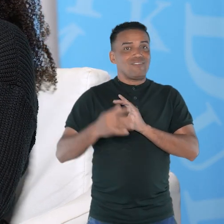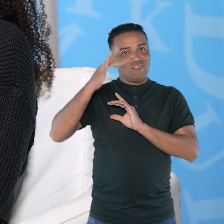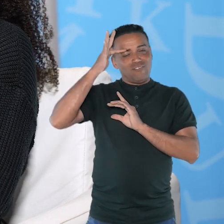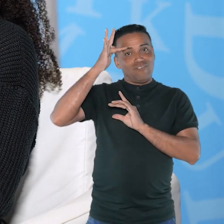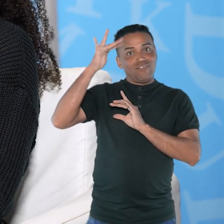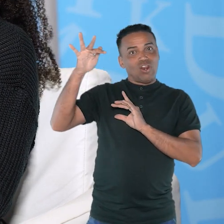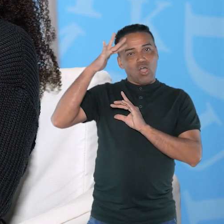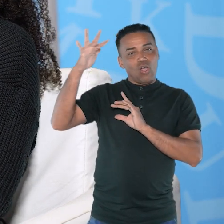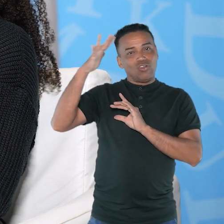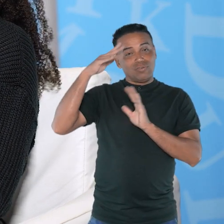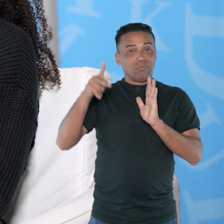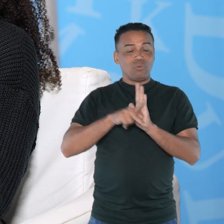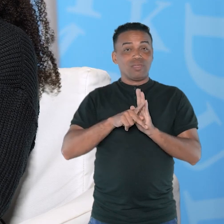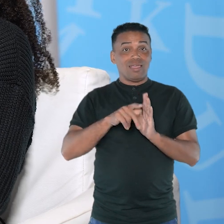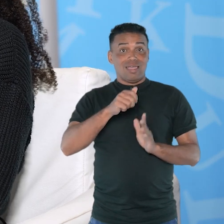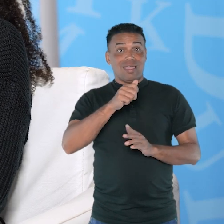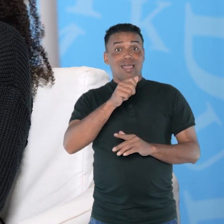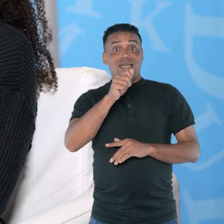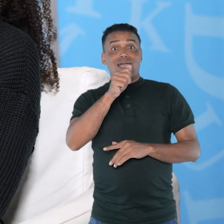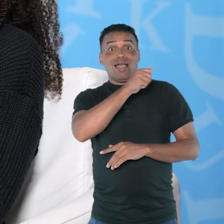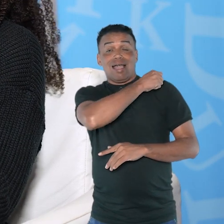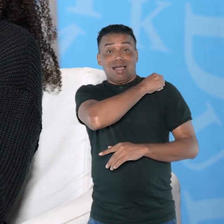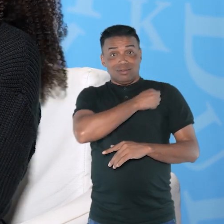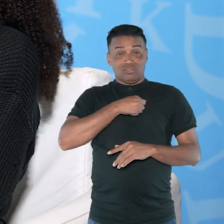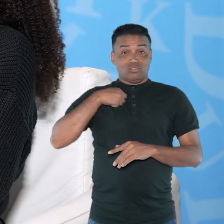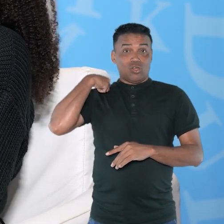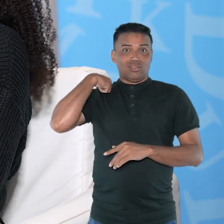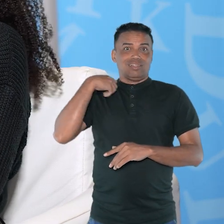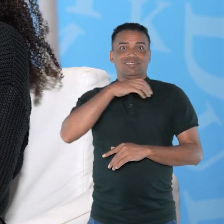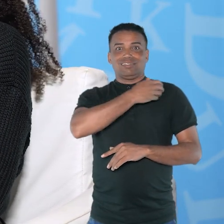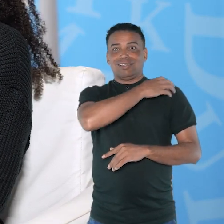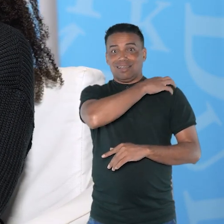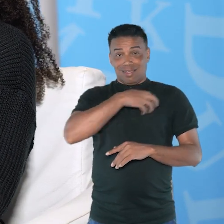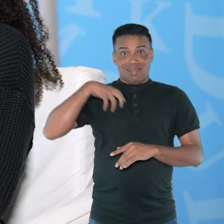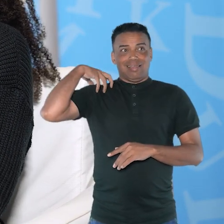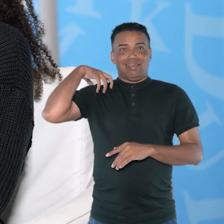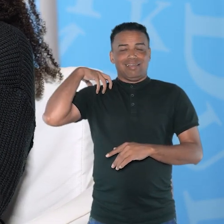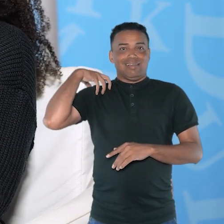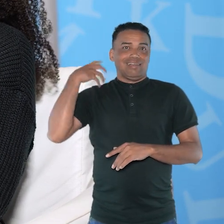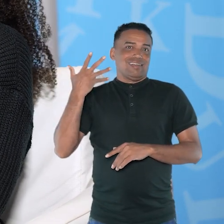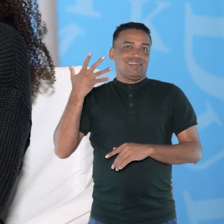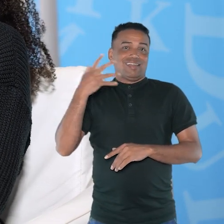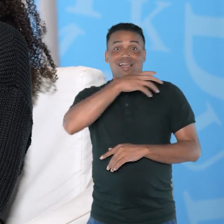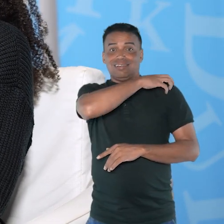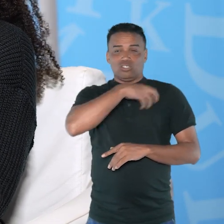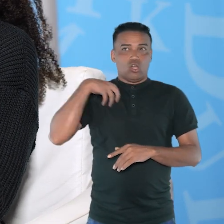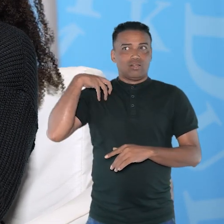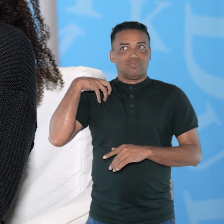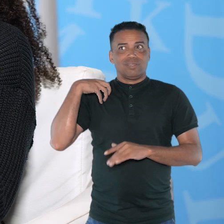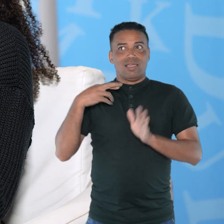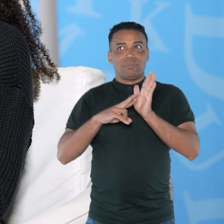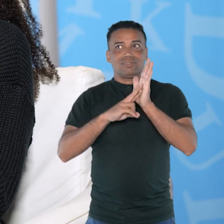na mímesis do Aristóteles, essa coisa de você representar né, a ideia, a pessoa, a fala,